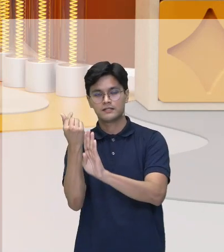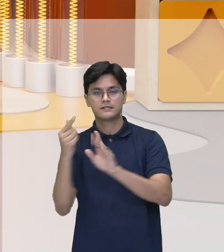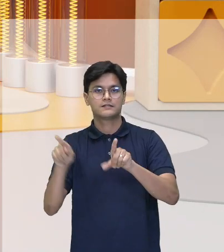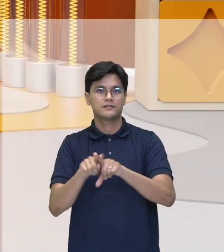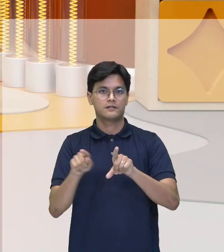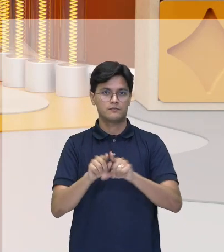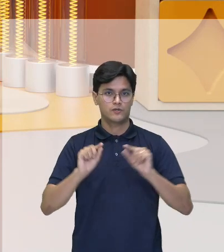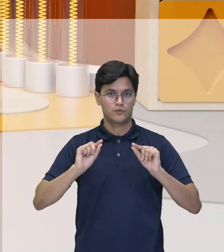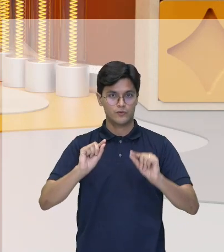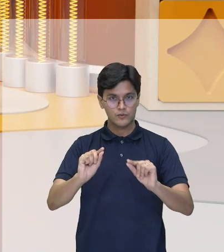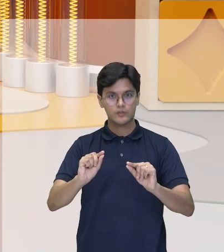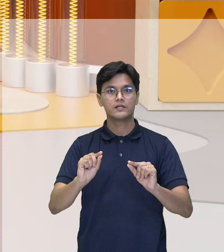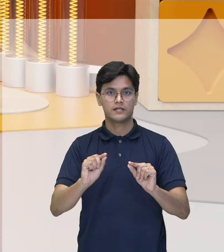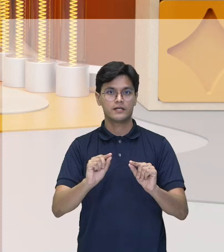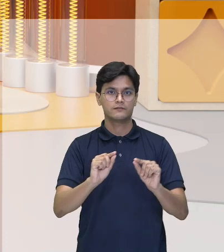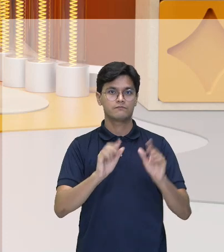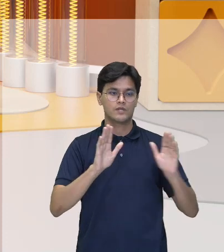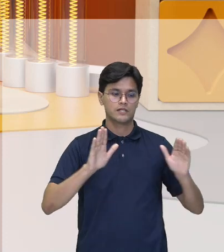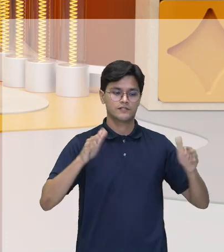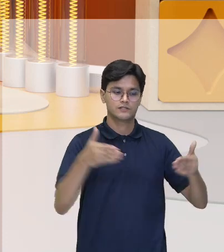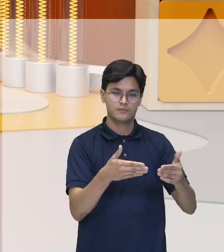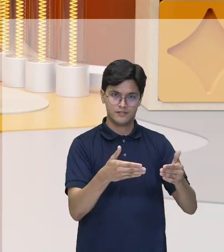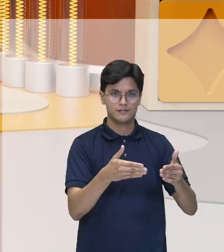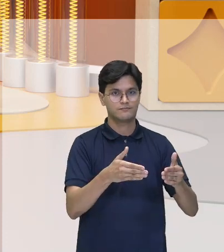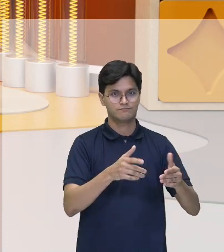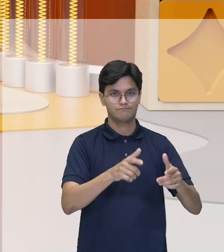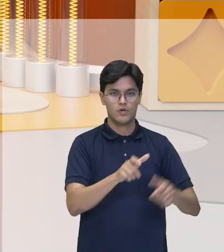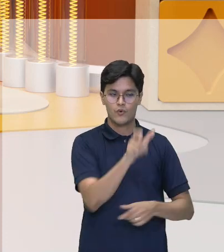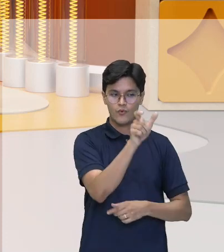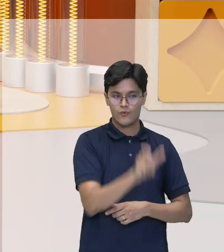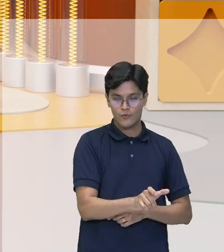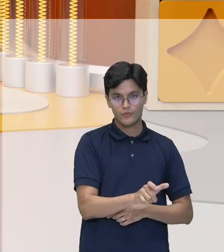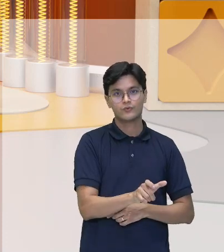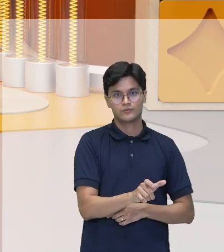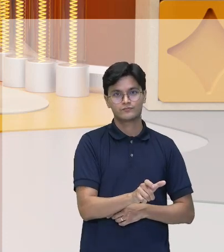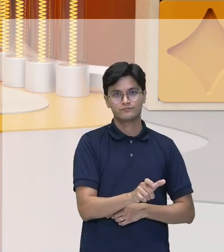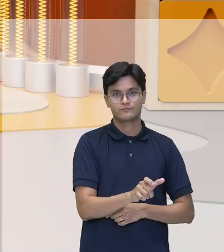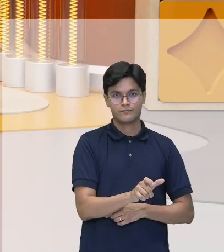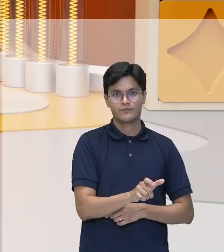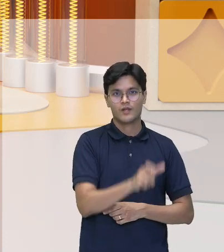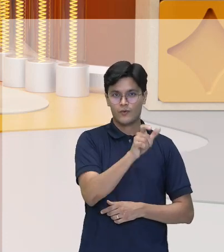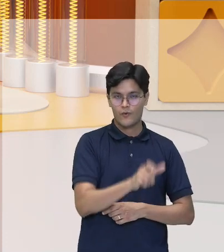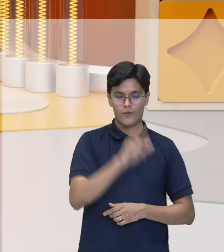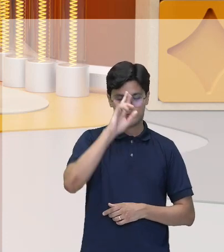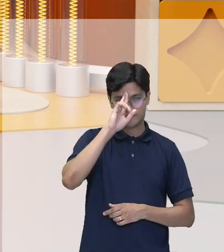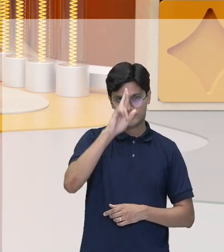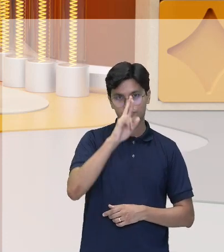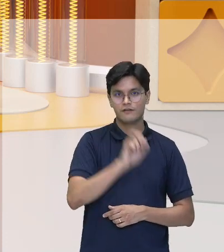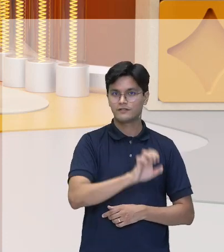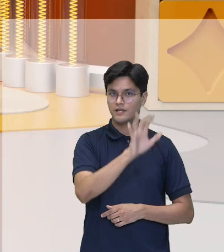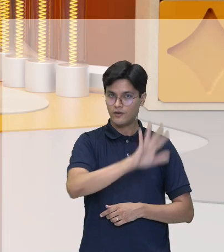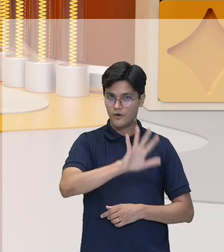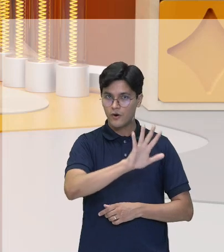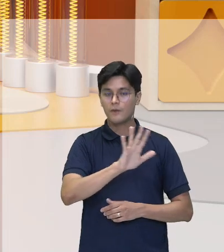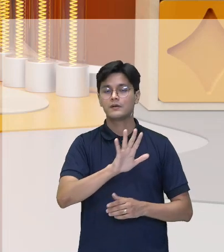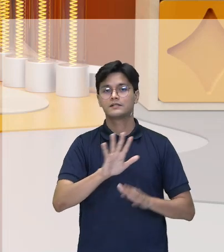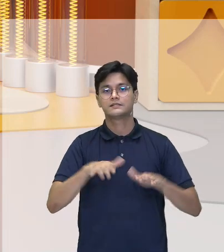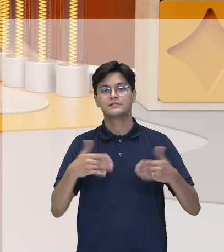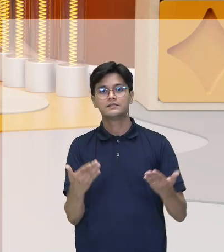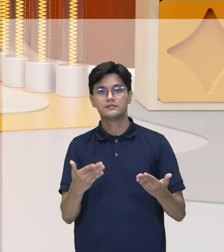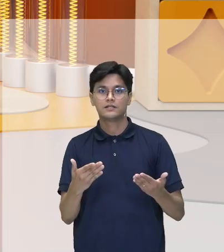resgate desses princípios greco-romanos, ok? Outro marco fundamental